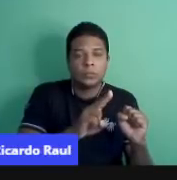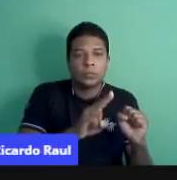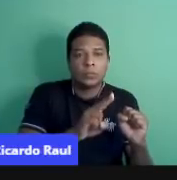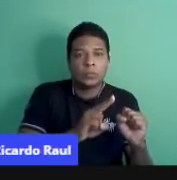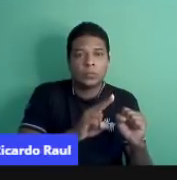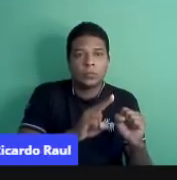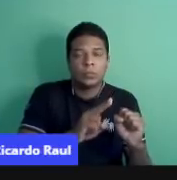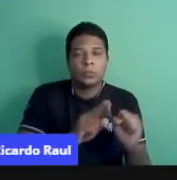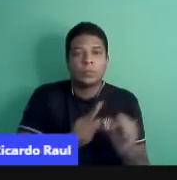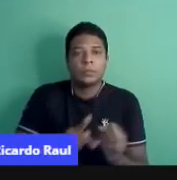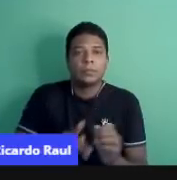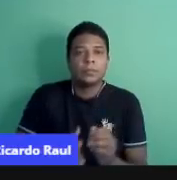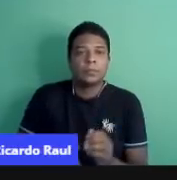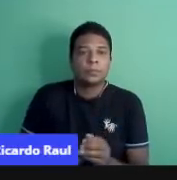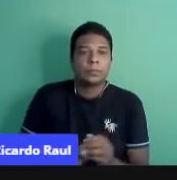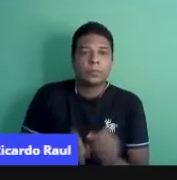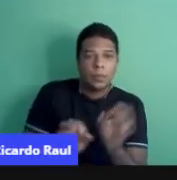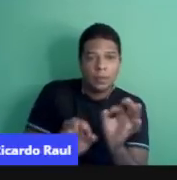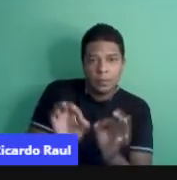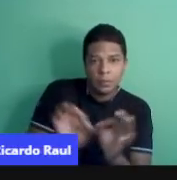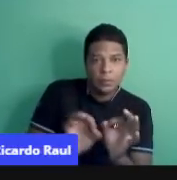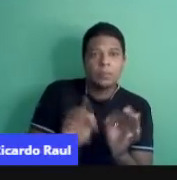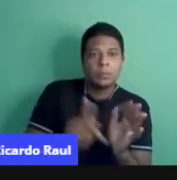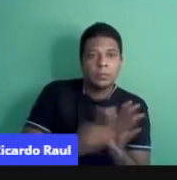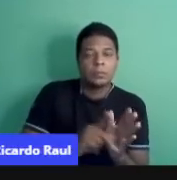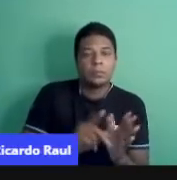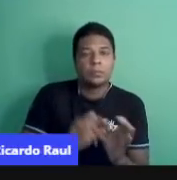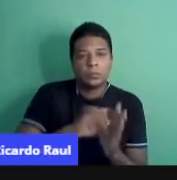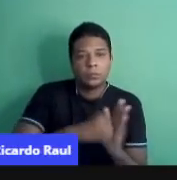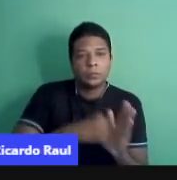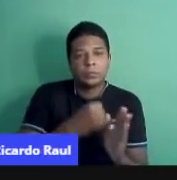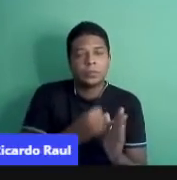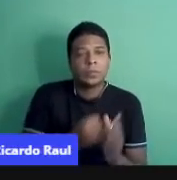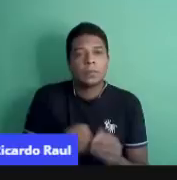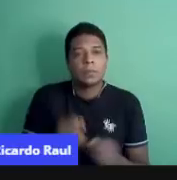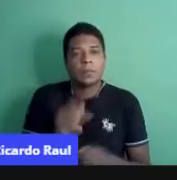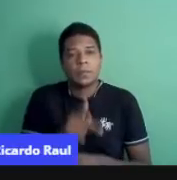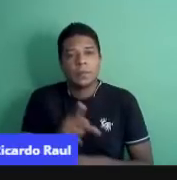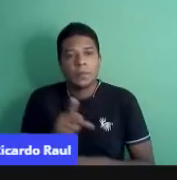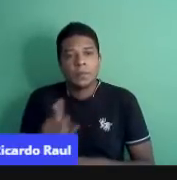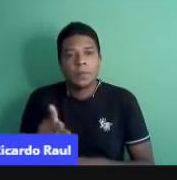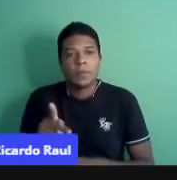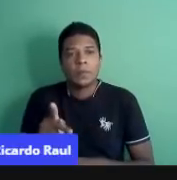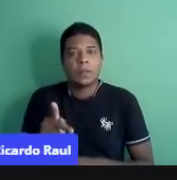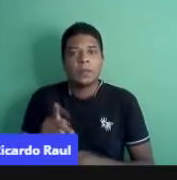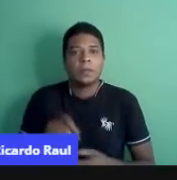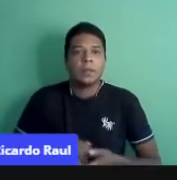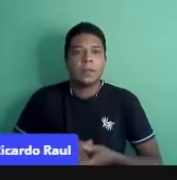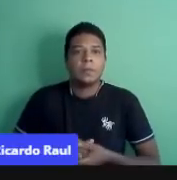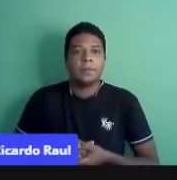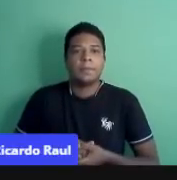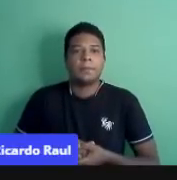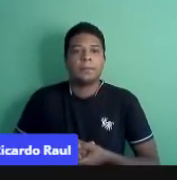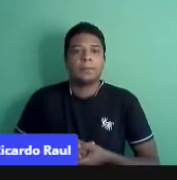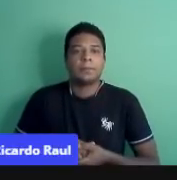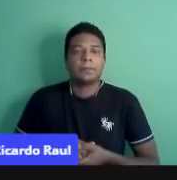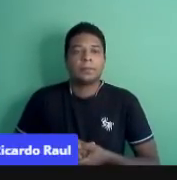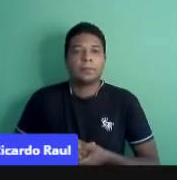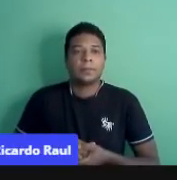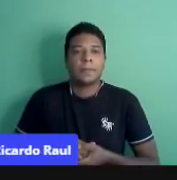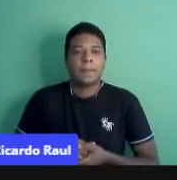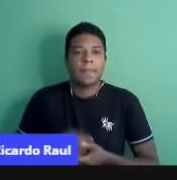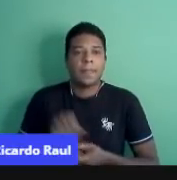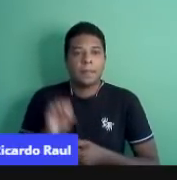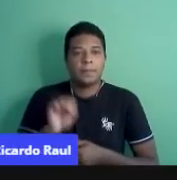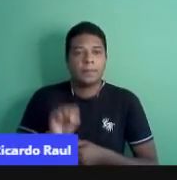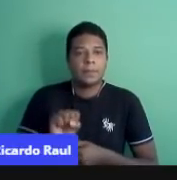para facilitar para o professor também. O professor vai fazer o planejamento, ele pode utilizar esse alfanumérico. Ah,